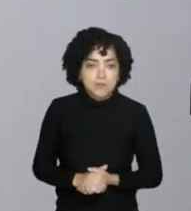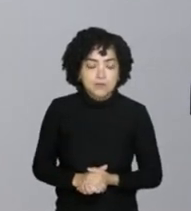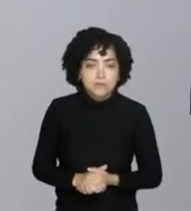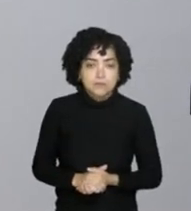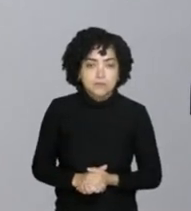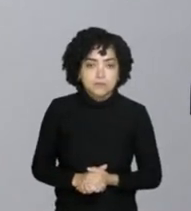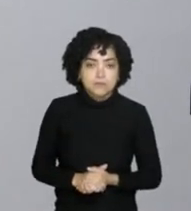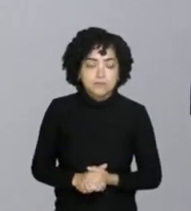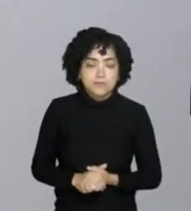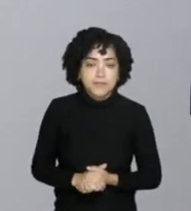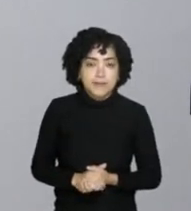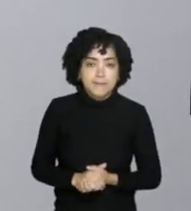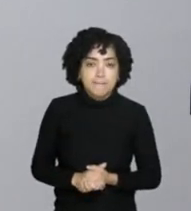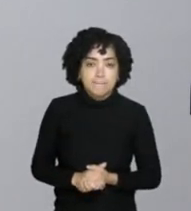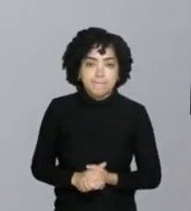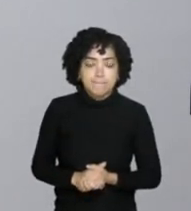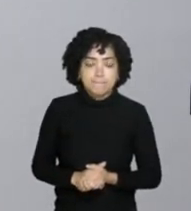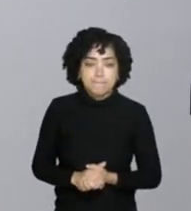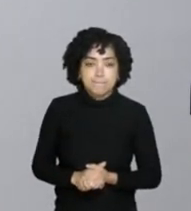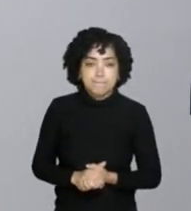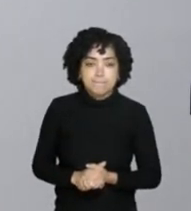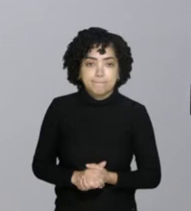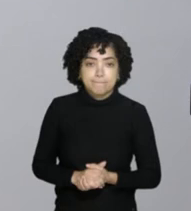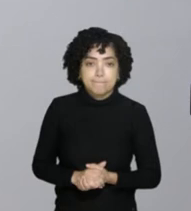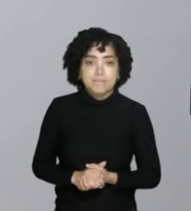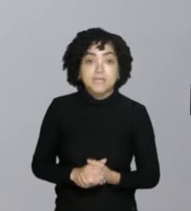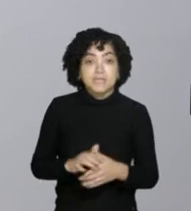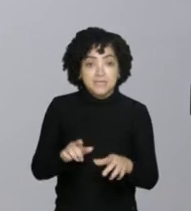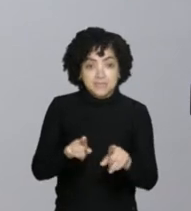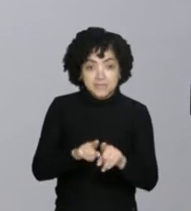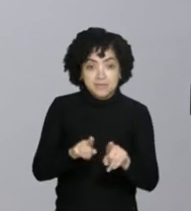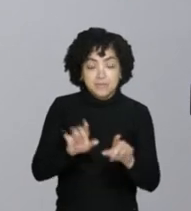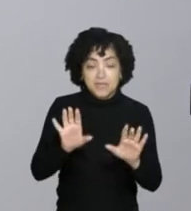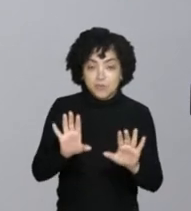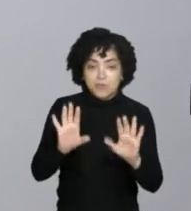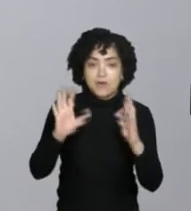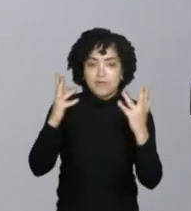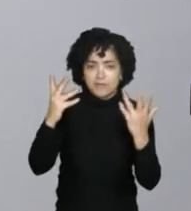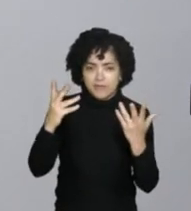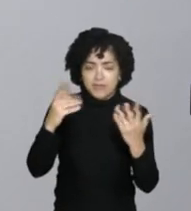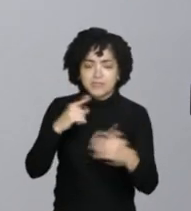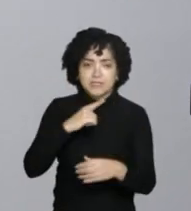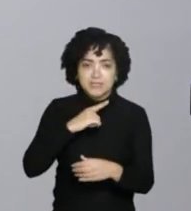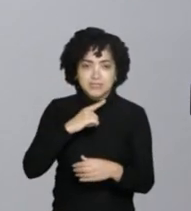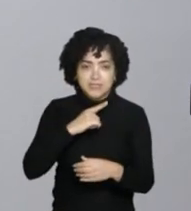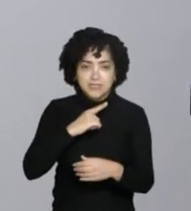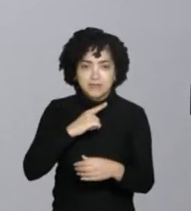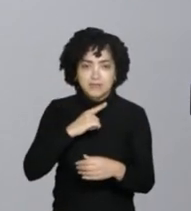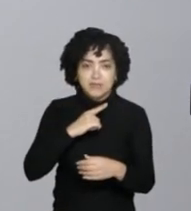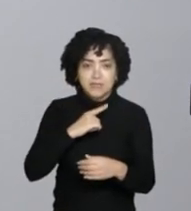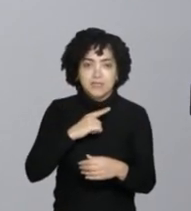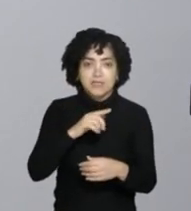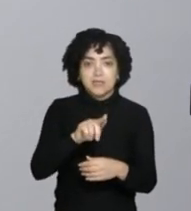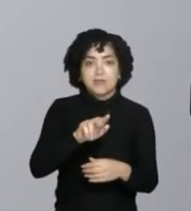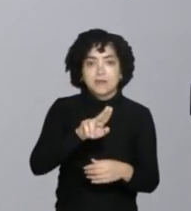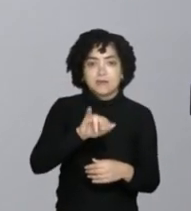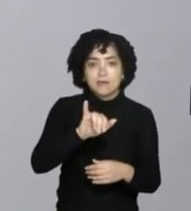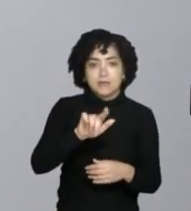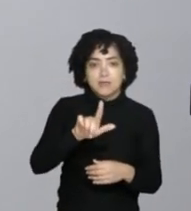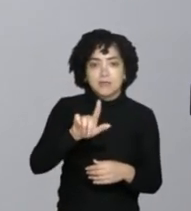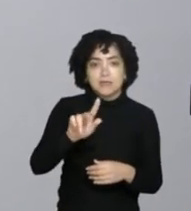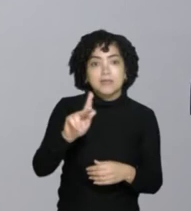Então, da Vanço Gana de Nova Trento, senhor presidente, uma festa fantástica também, queria falar aqui do Guilherme, que